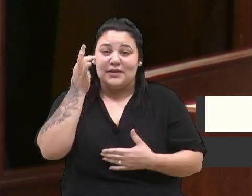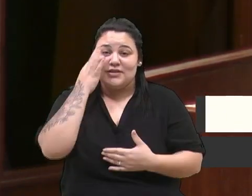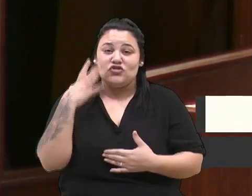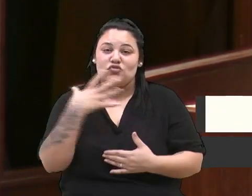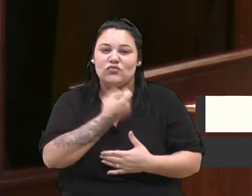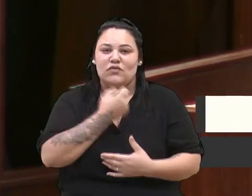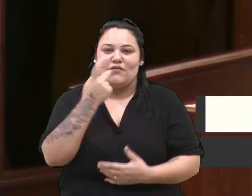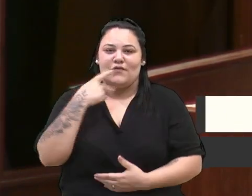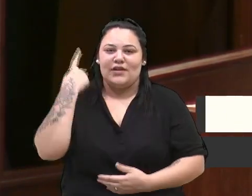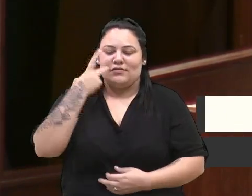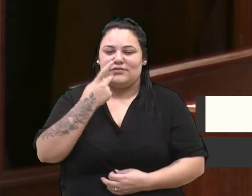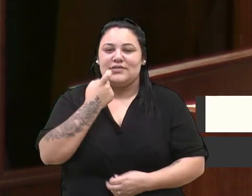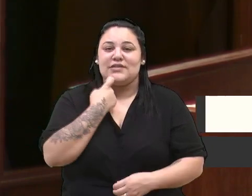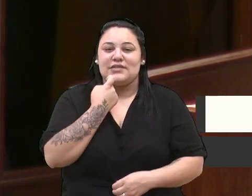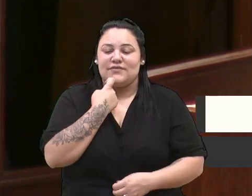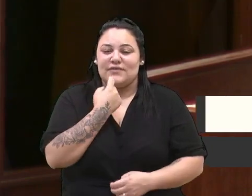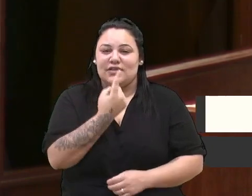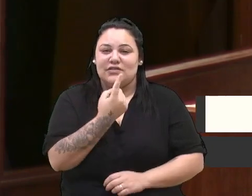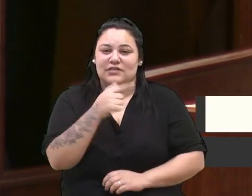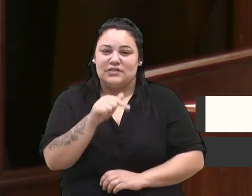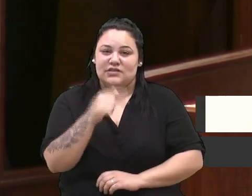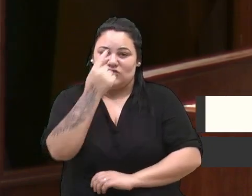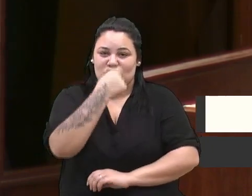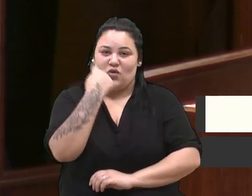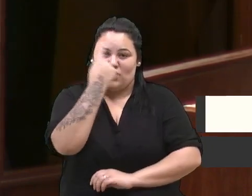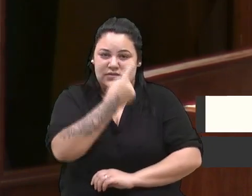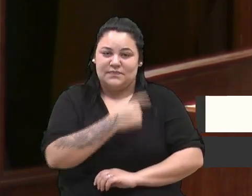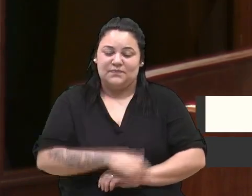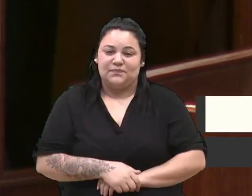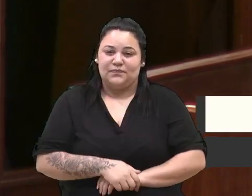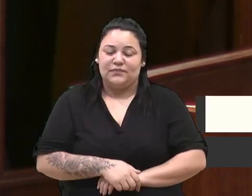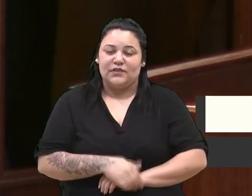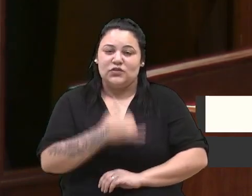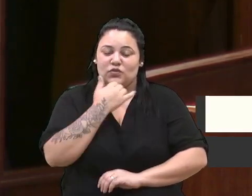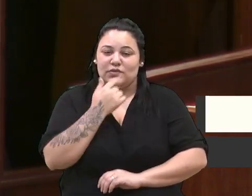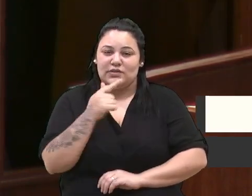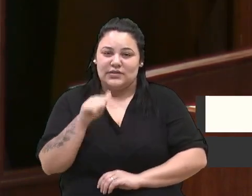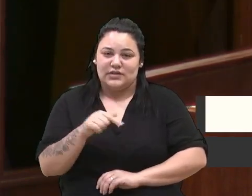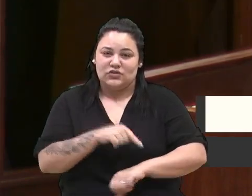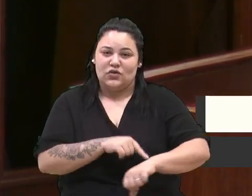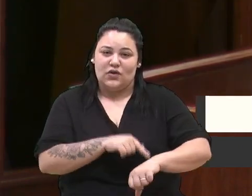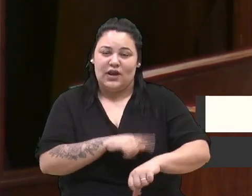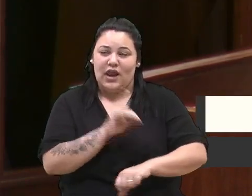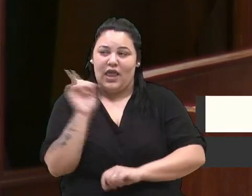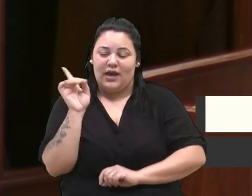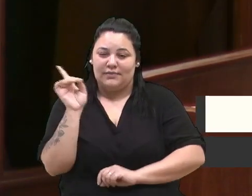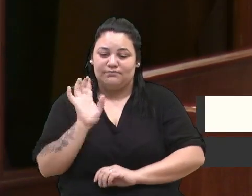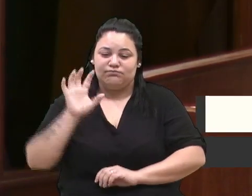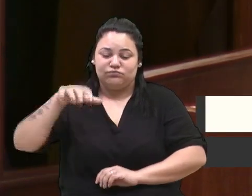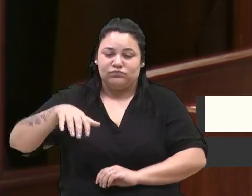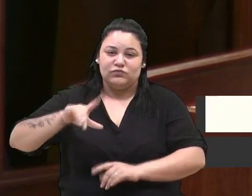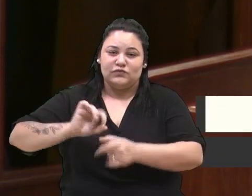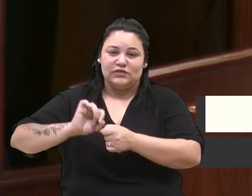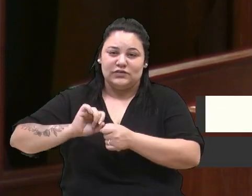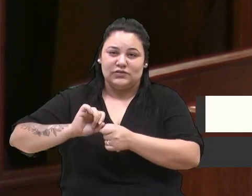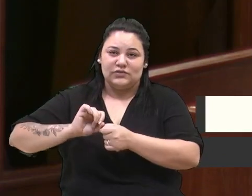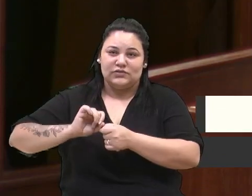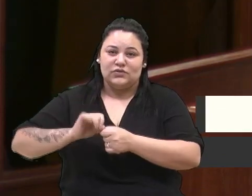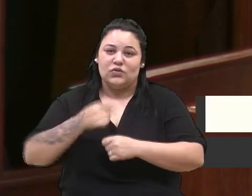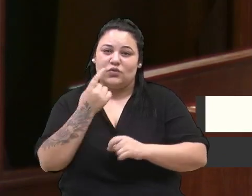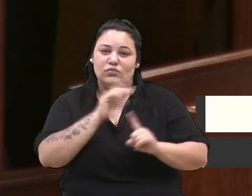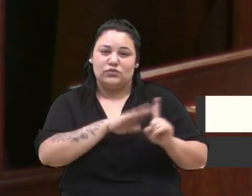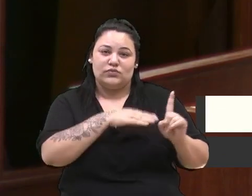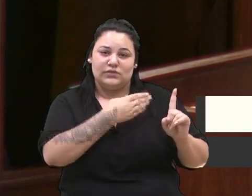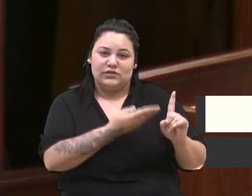vereadores, sexta-feira, às 17 horas, onde que lá no pavilhão do produtor nós estaremos fazendo uma